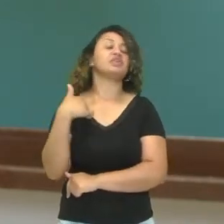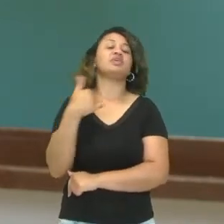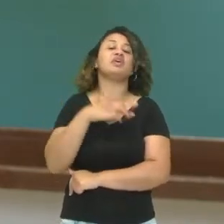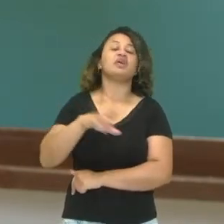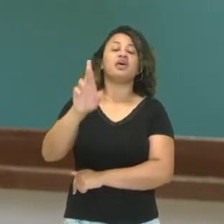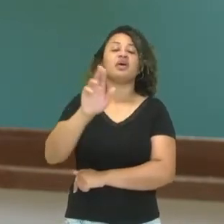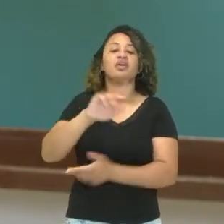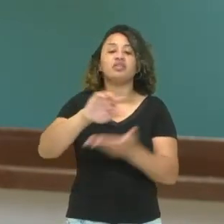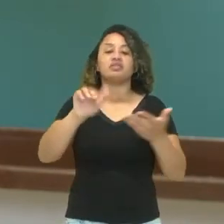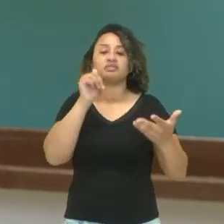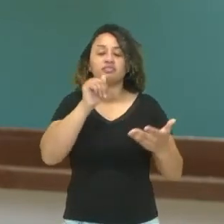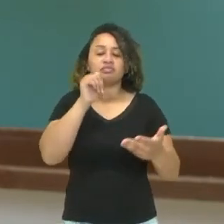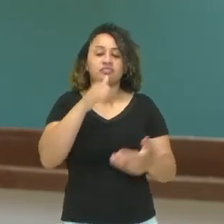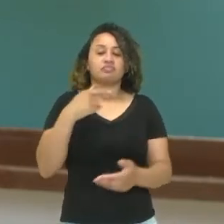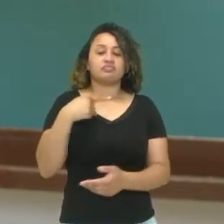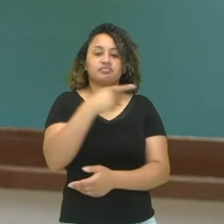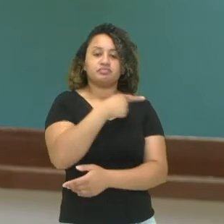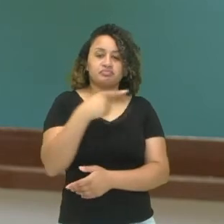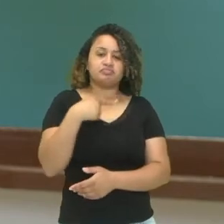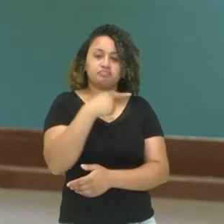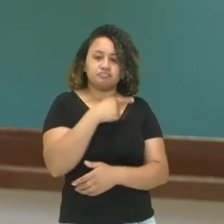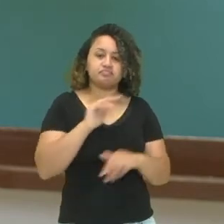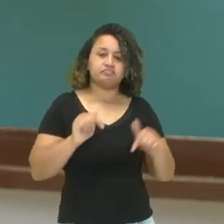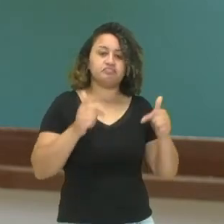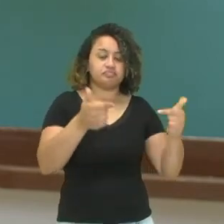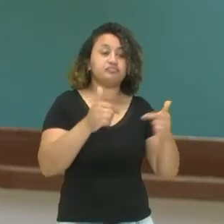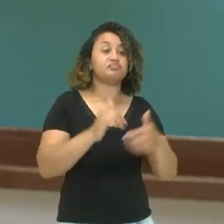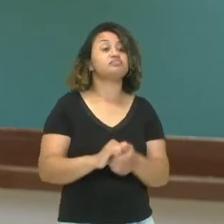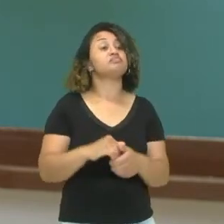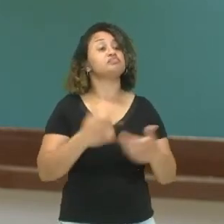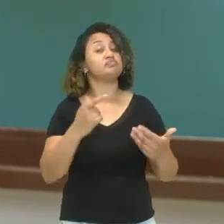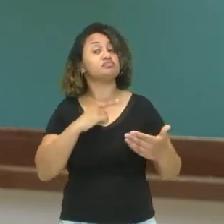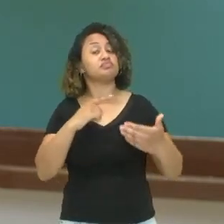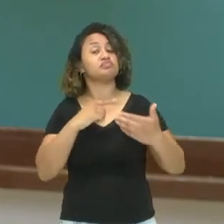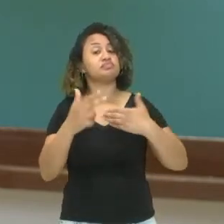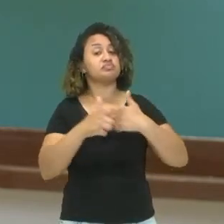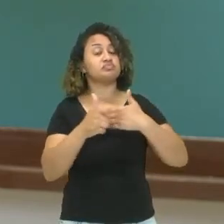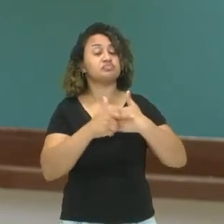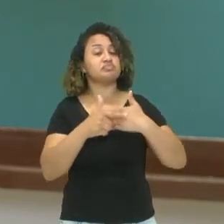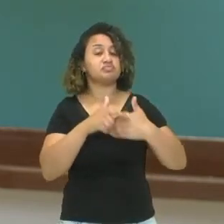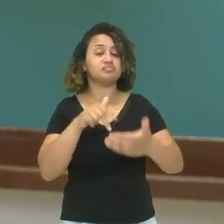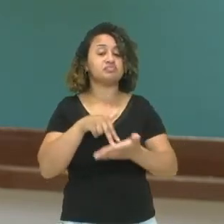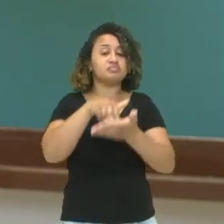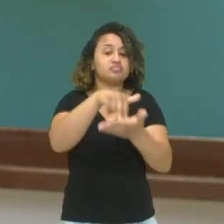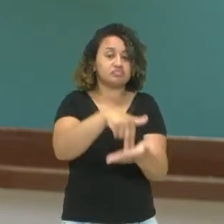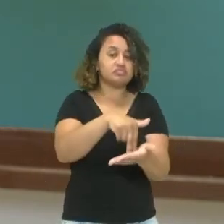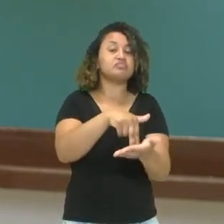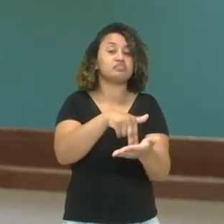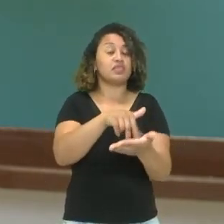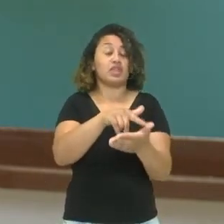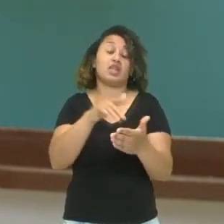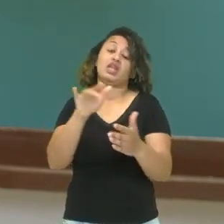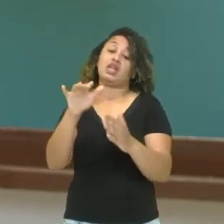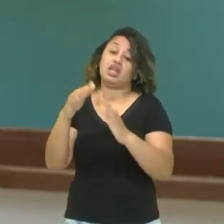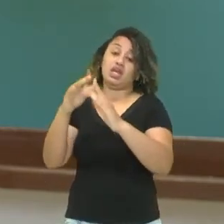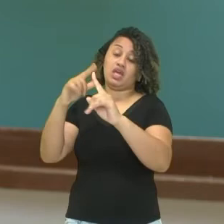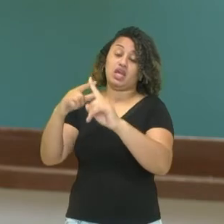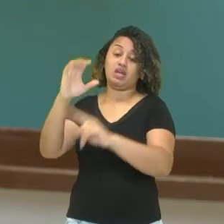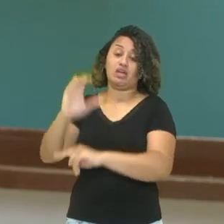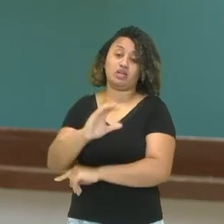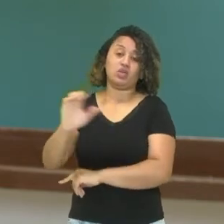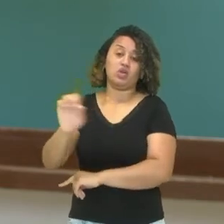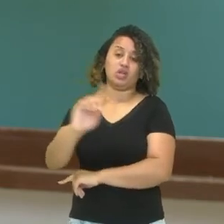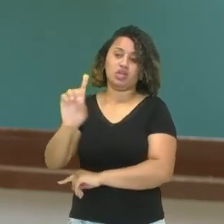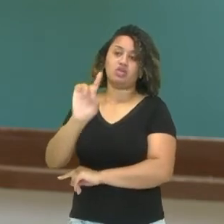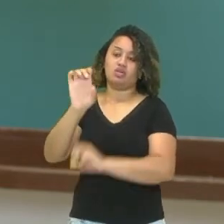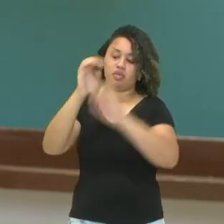mulheres pastoras, ministras, e elas assumem então a função sacerdotal. Como eu disse, na igreja católica não, ela só pode ser